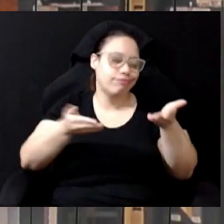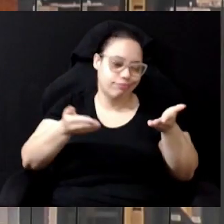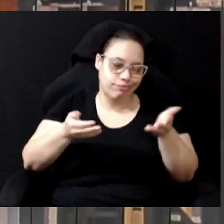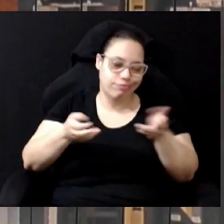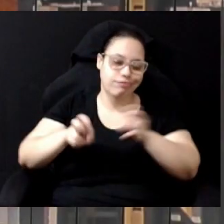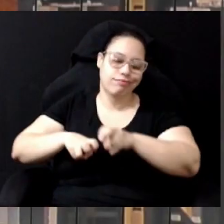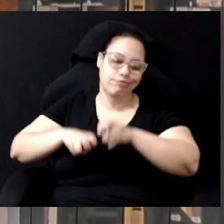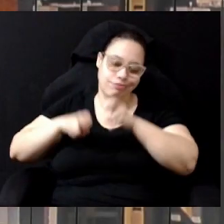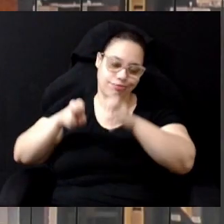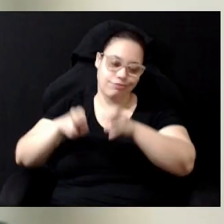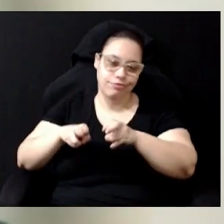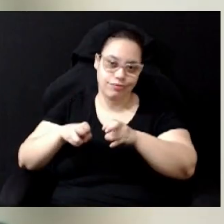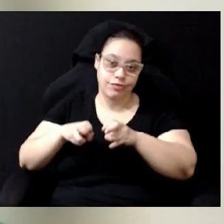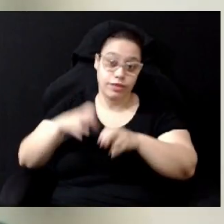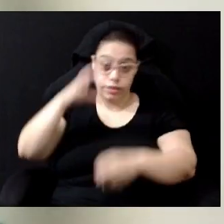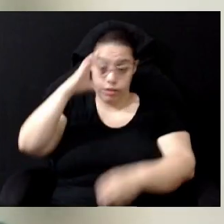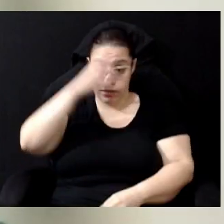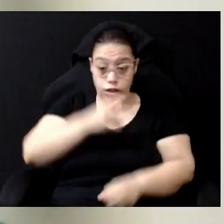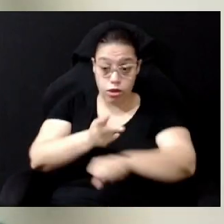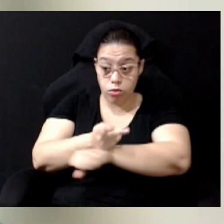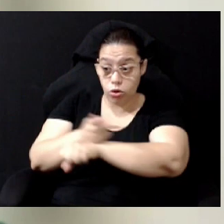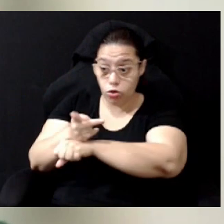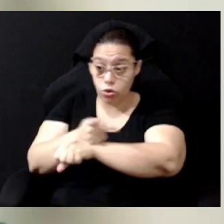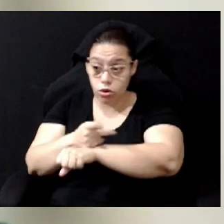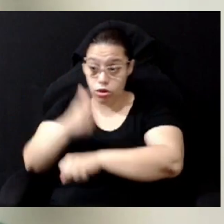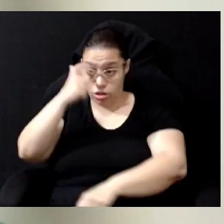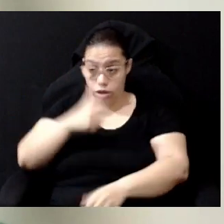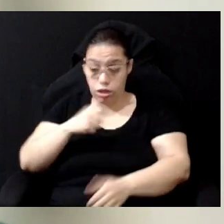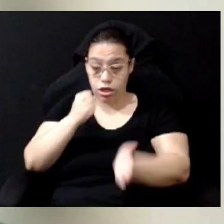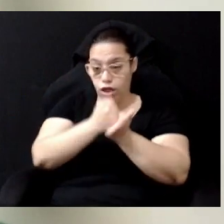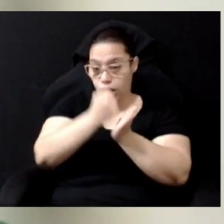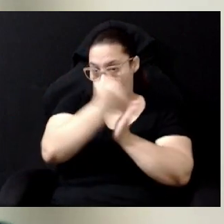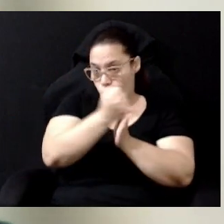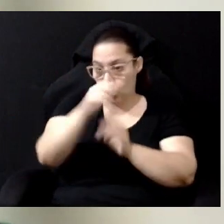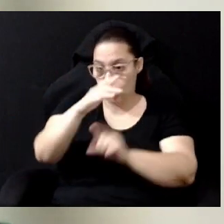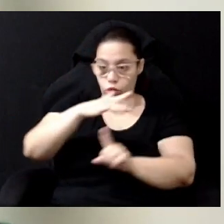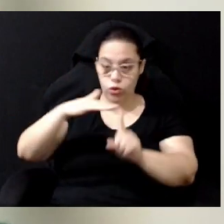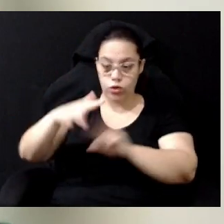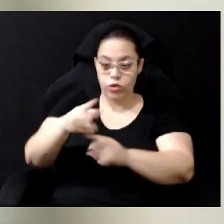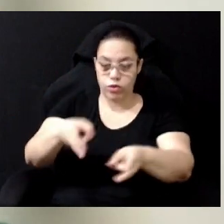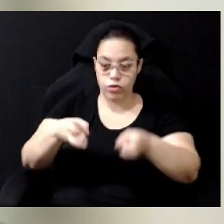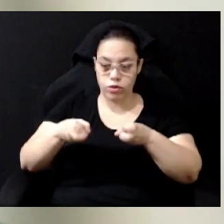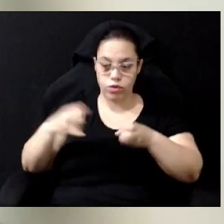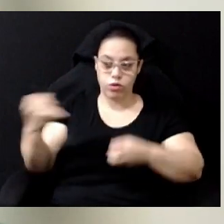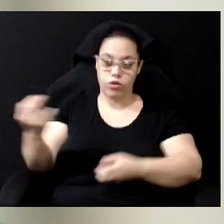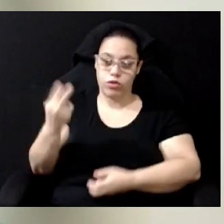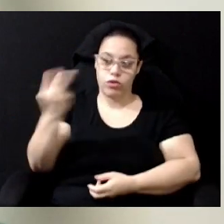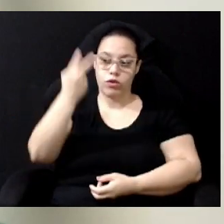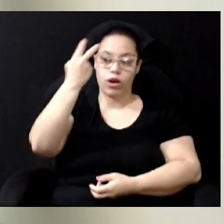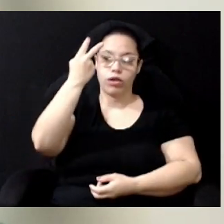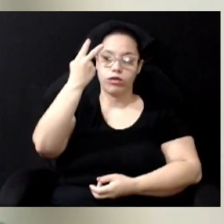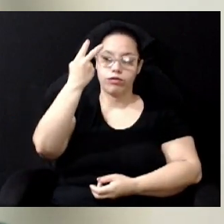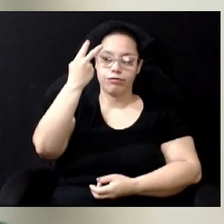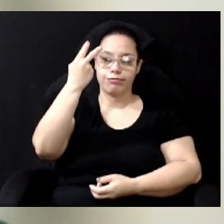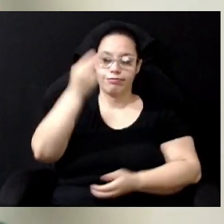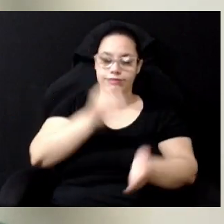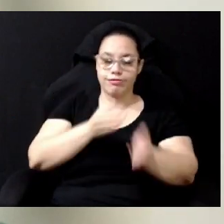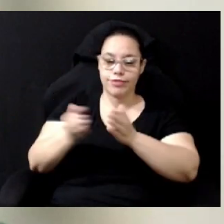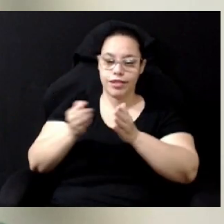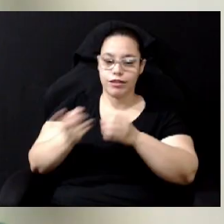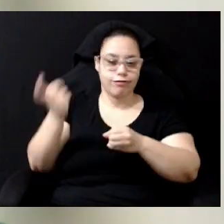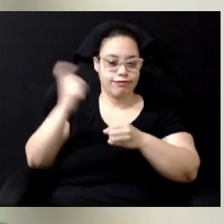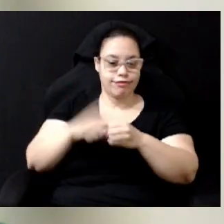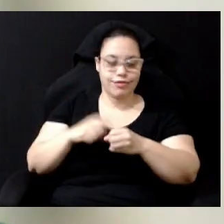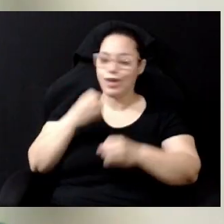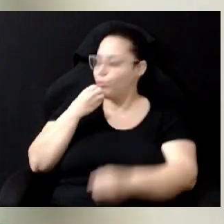Exatamente. Hoje já tem produtores consumidores que procuram selos ambientais, né? E que percebem o valor desse selo. Então, acho que isso é um